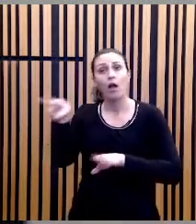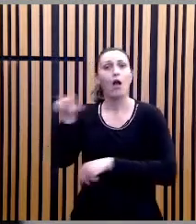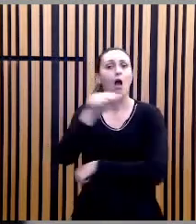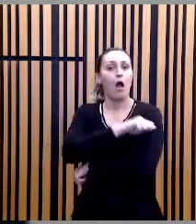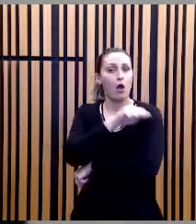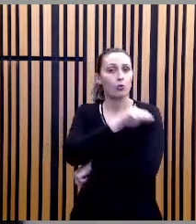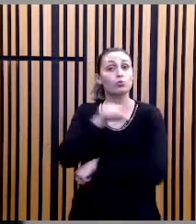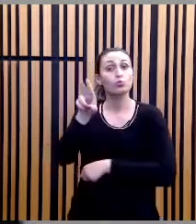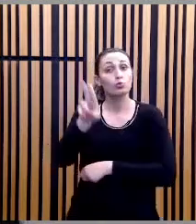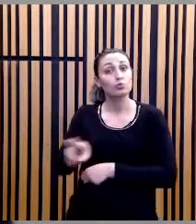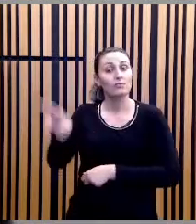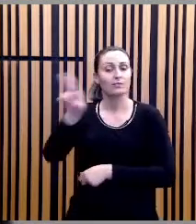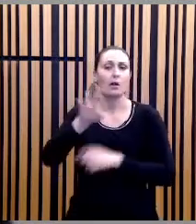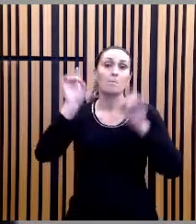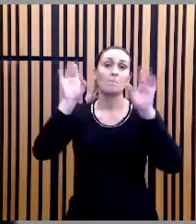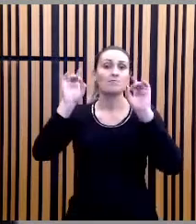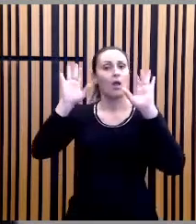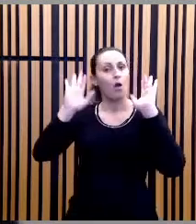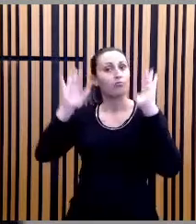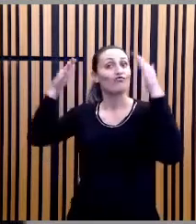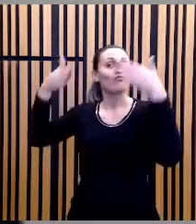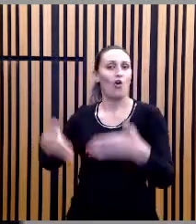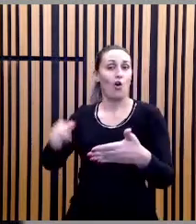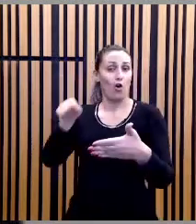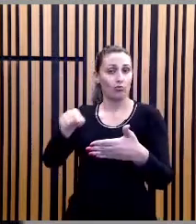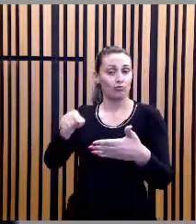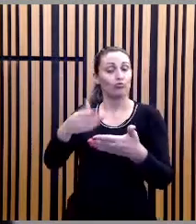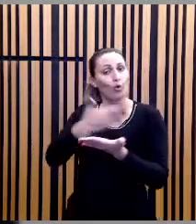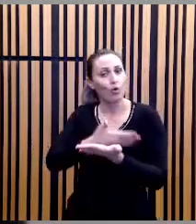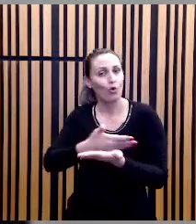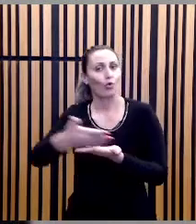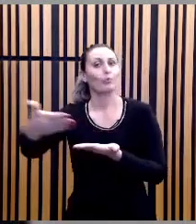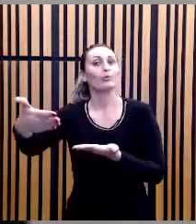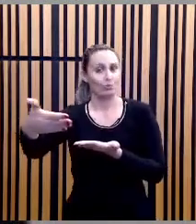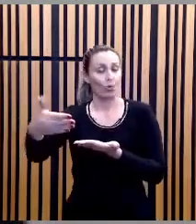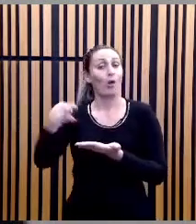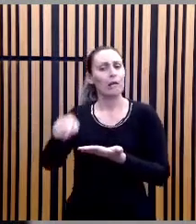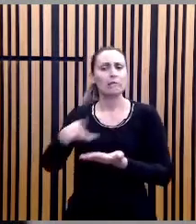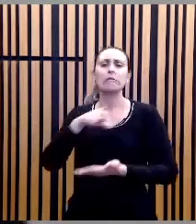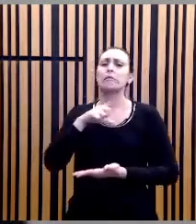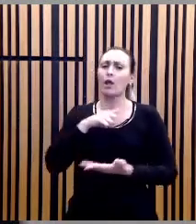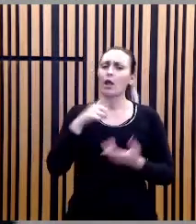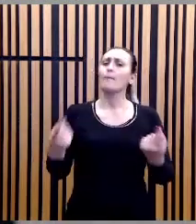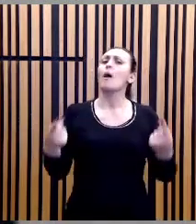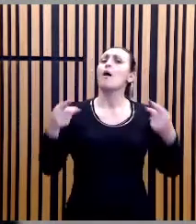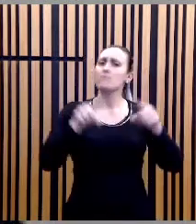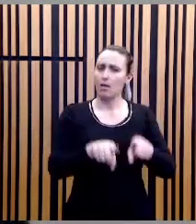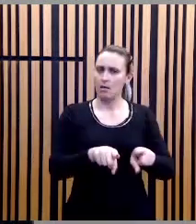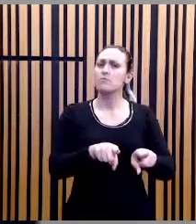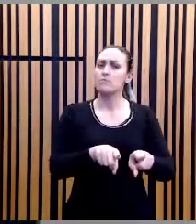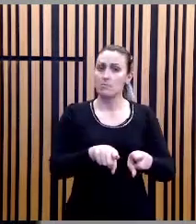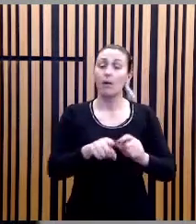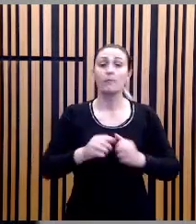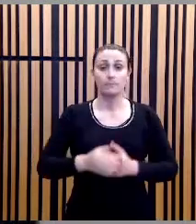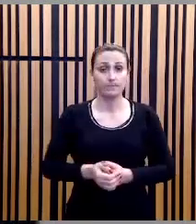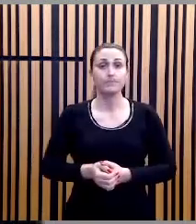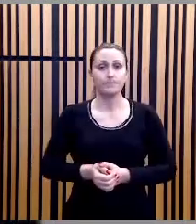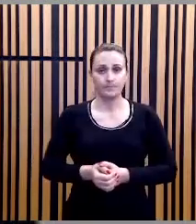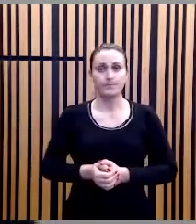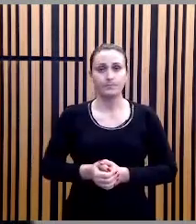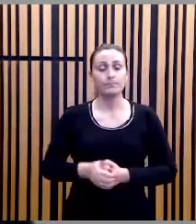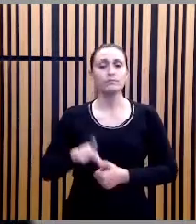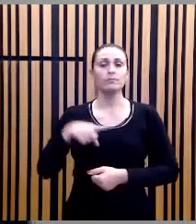universidade em especial, eles abriram a porta aí. A gente tem essa parceria muito próxima, né? E eles